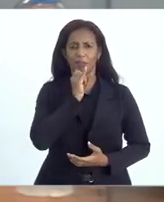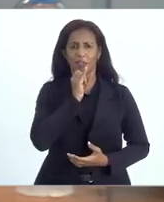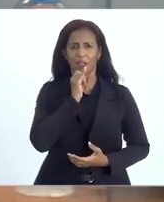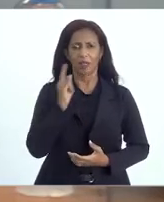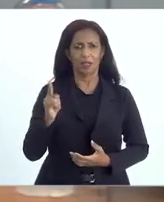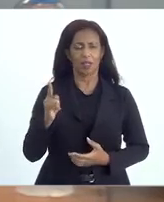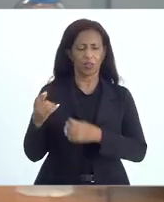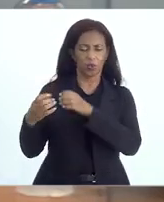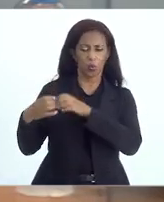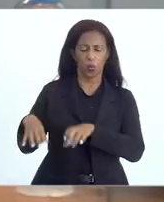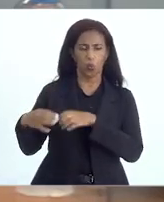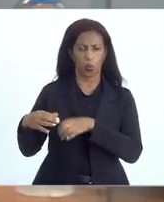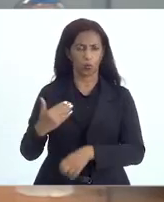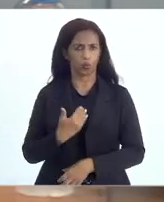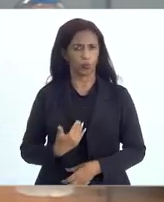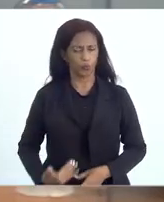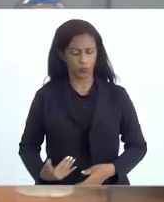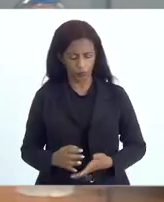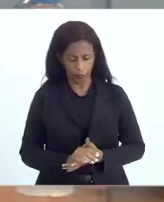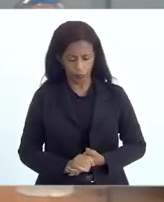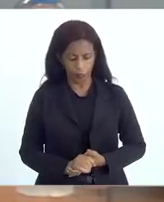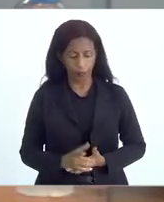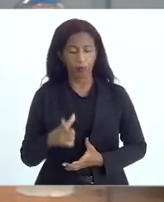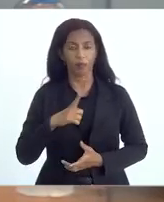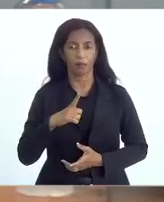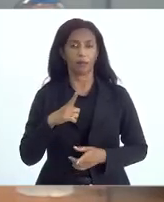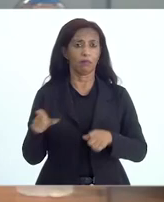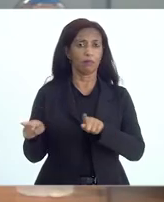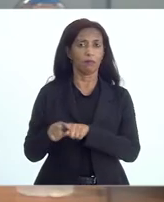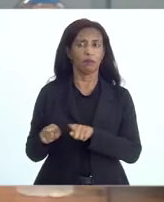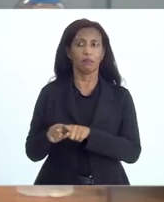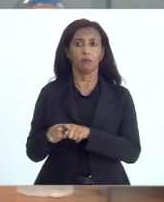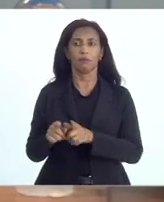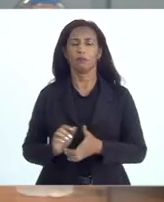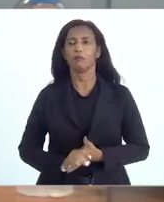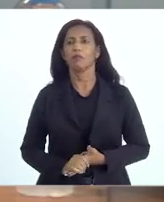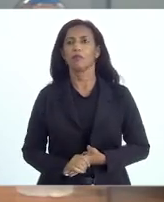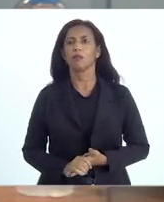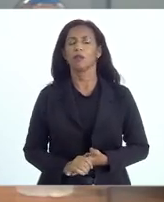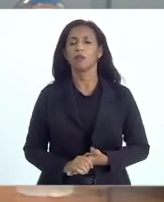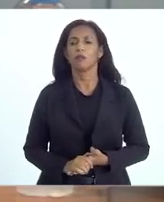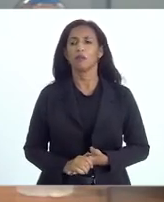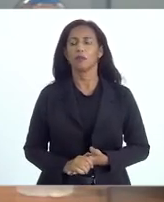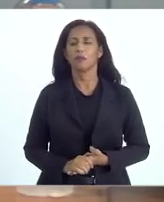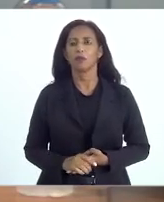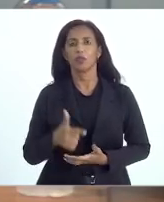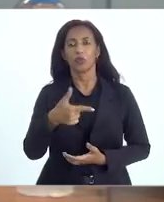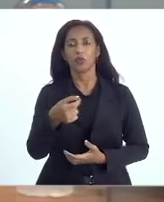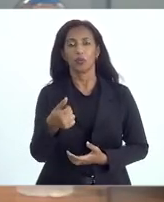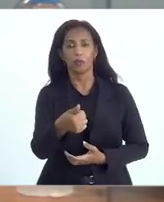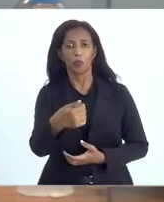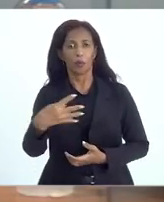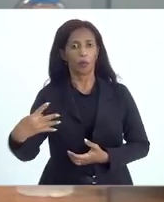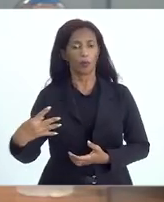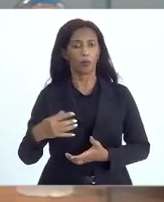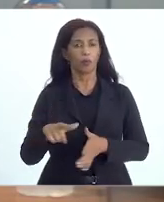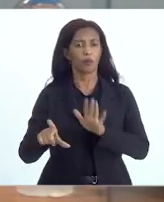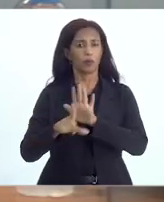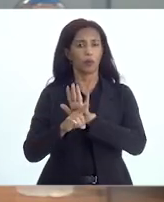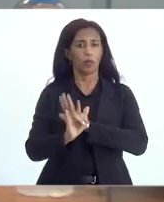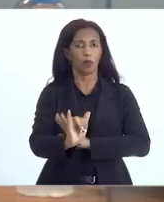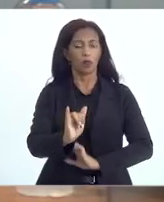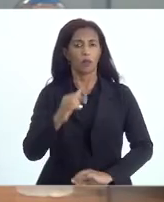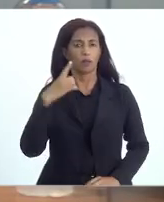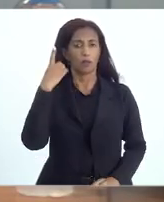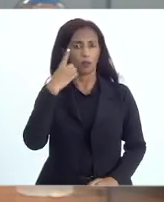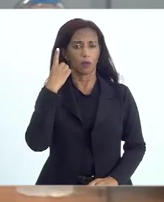história dos concursos públicos nós temos o caso ainda no cfsd 2014 10 da lei